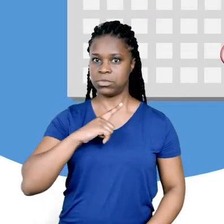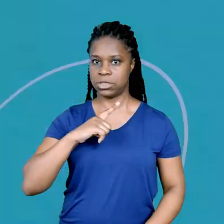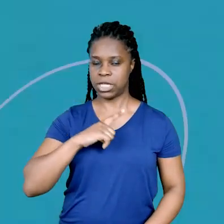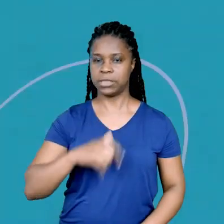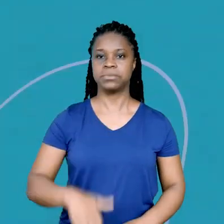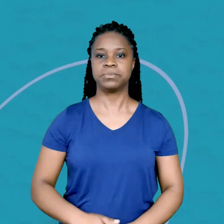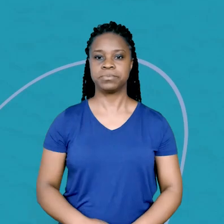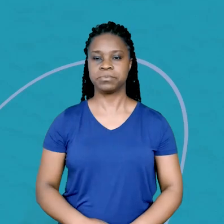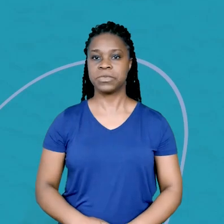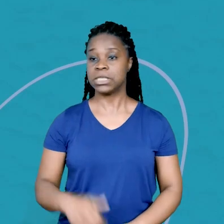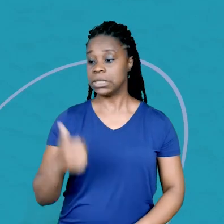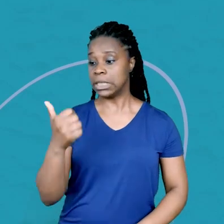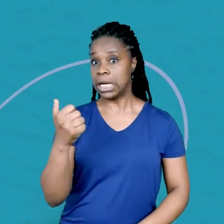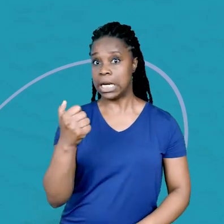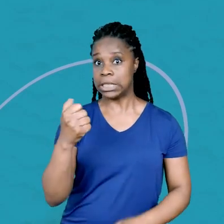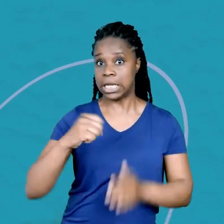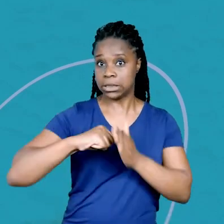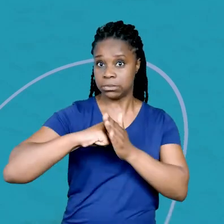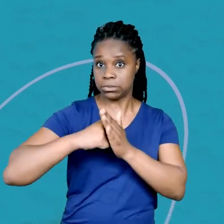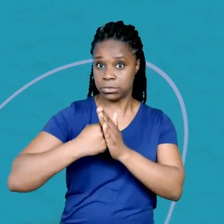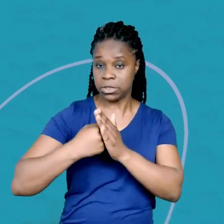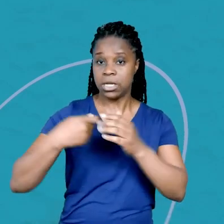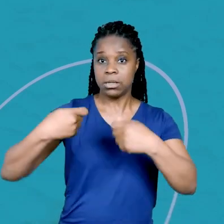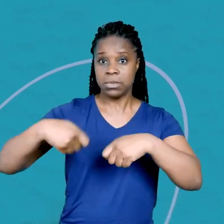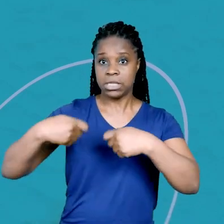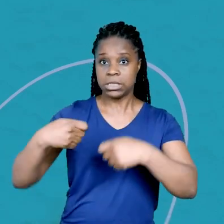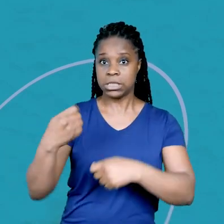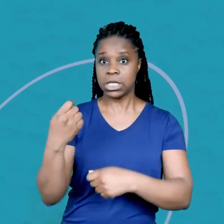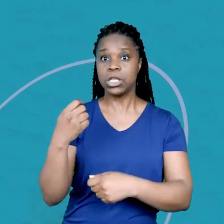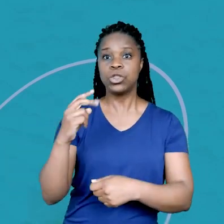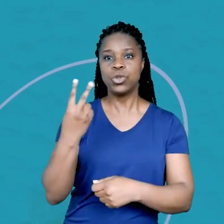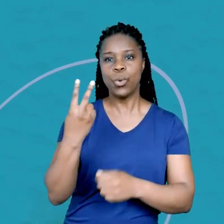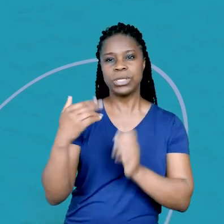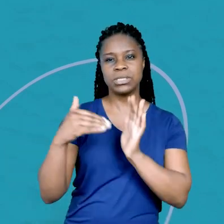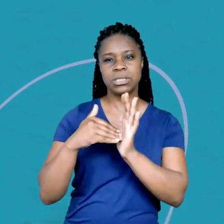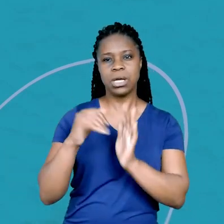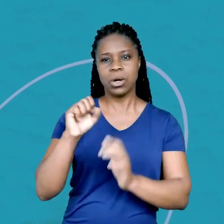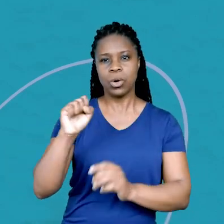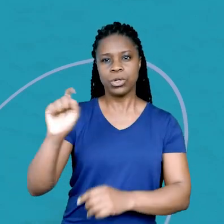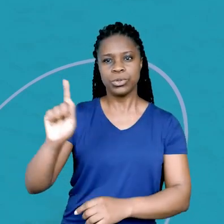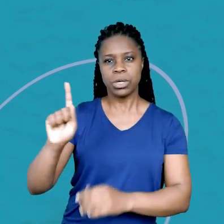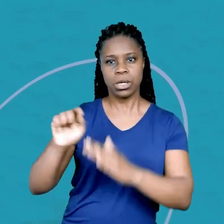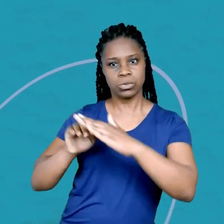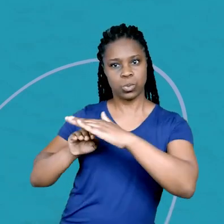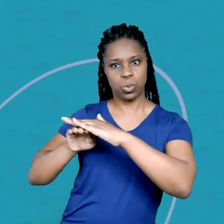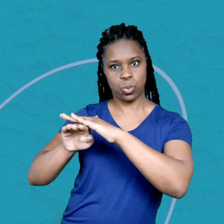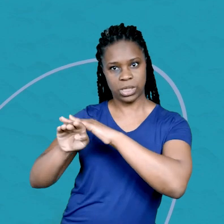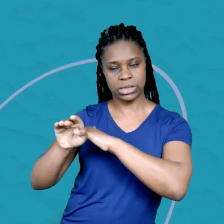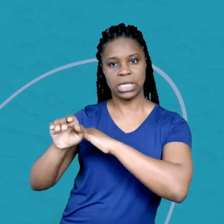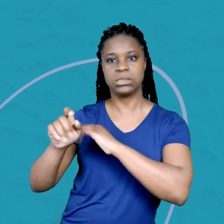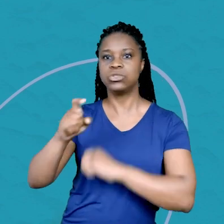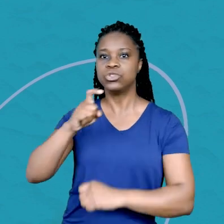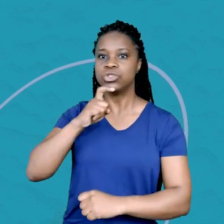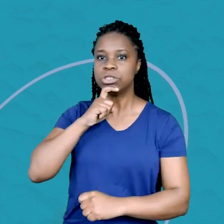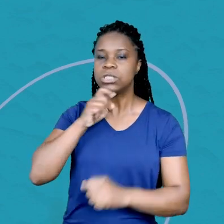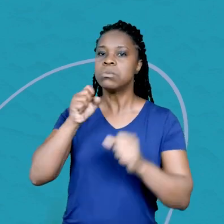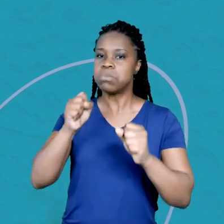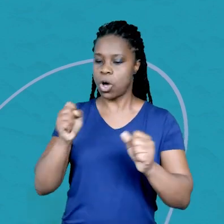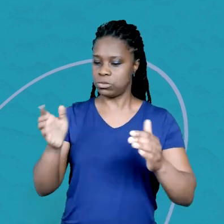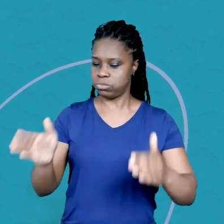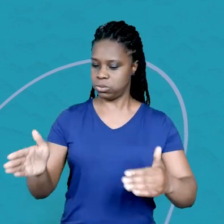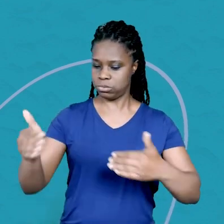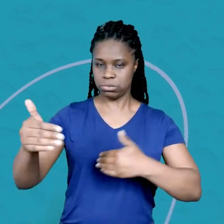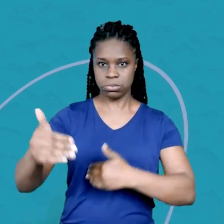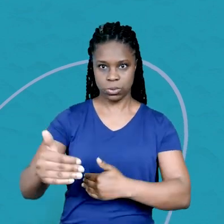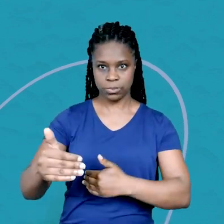canetas lacradas devem ser mantidas numa temperatura entre 2 e 8 graus. Assim, devem ser